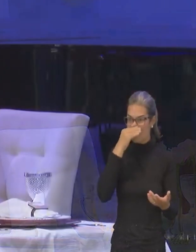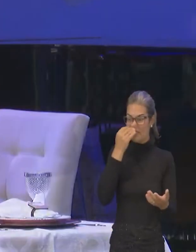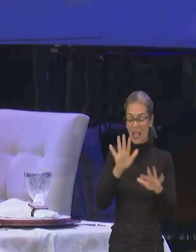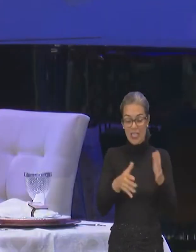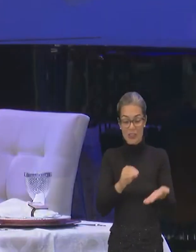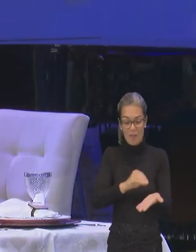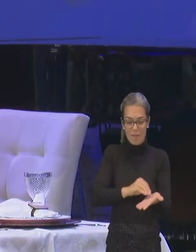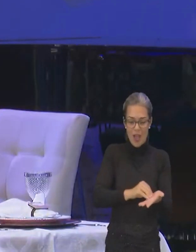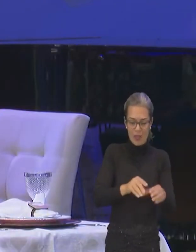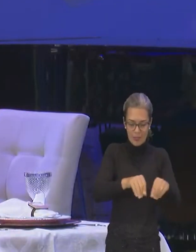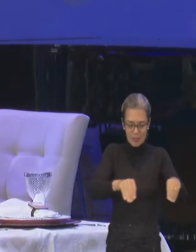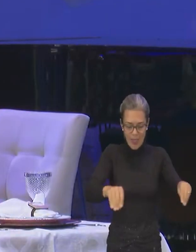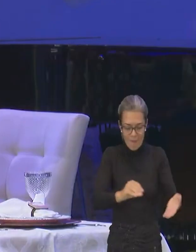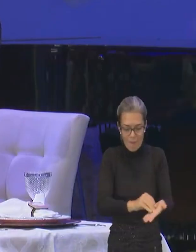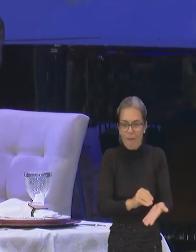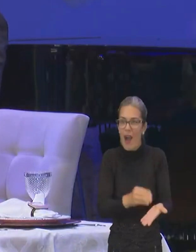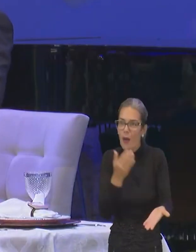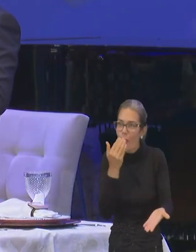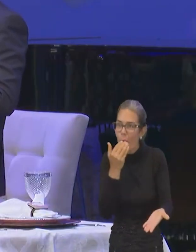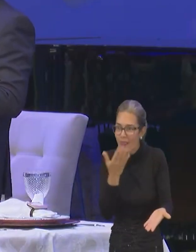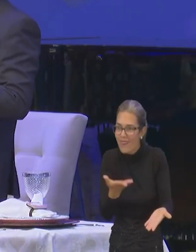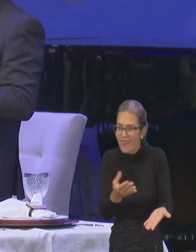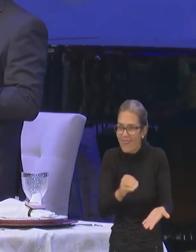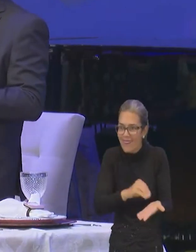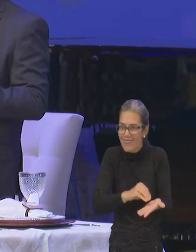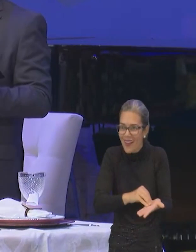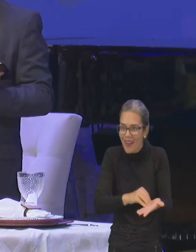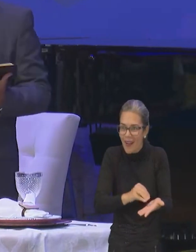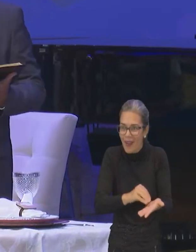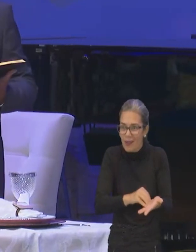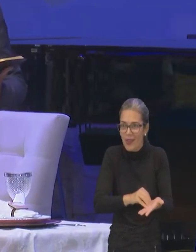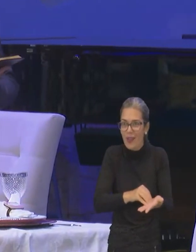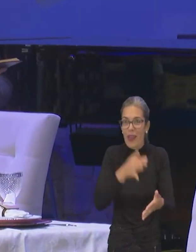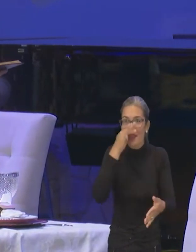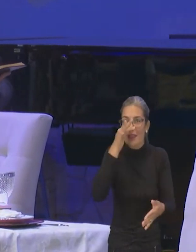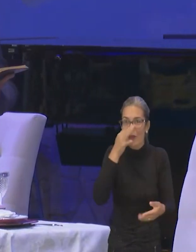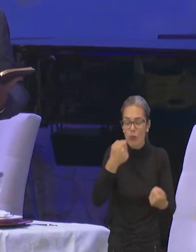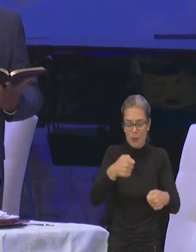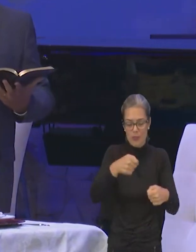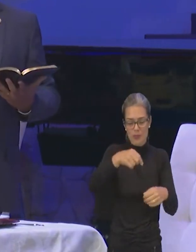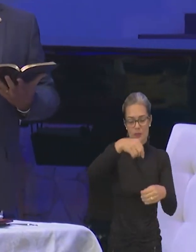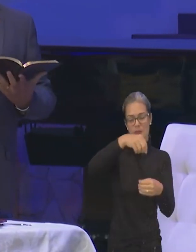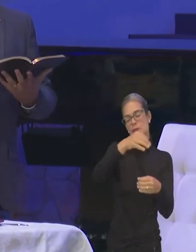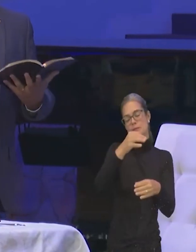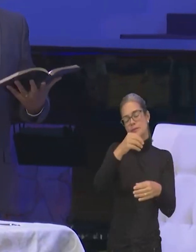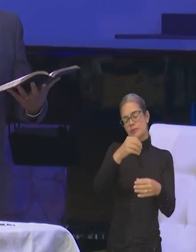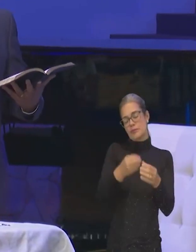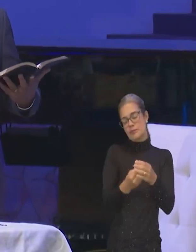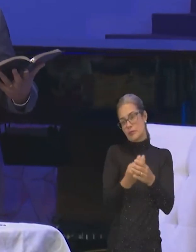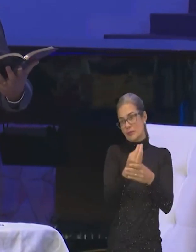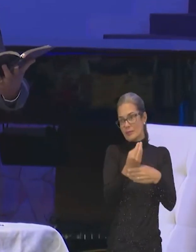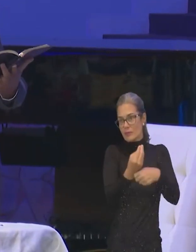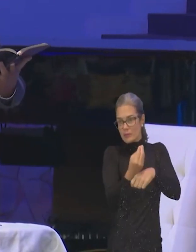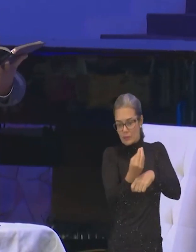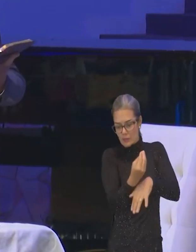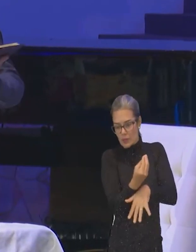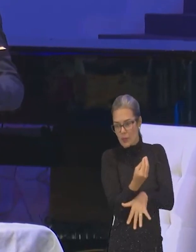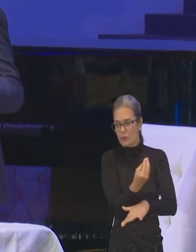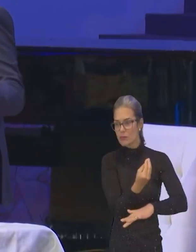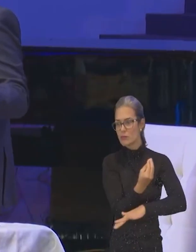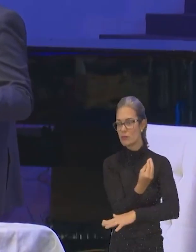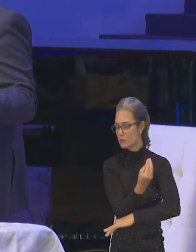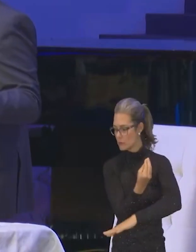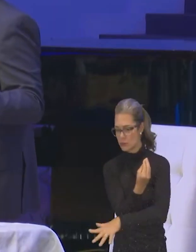Eu acredito que você, assim como eu, não deseja isso para os seus filhos, porque existem muitos alimentos ao redor